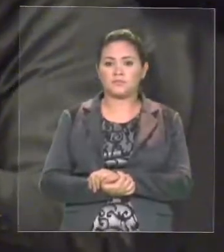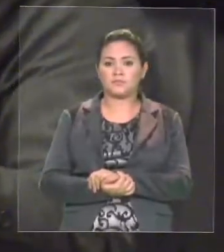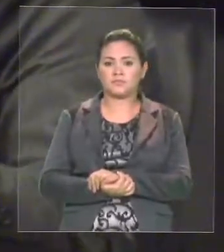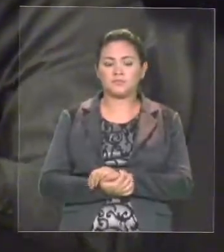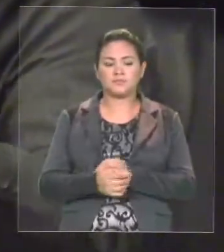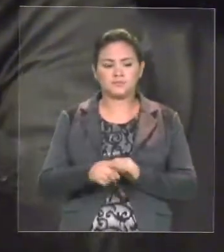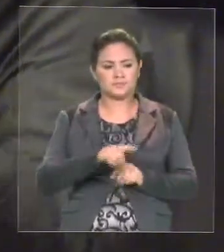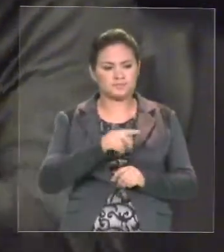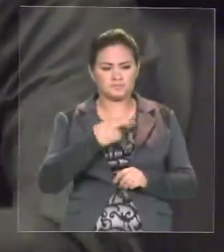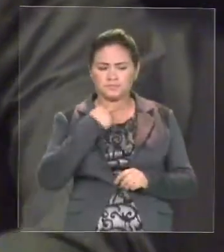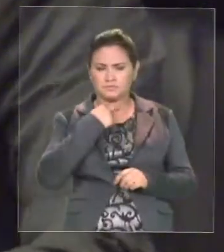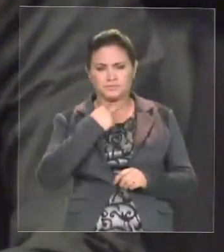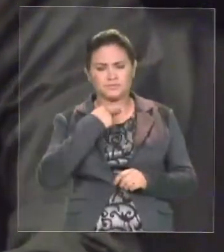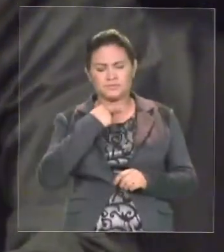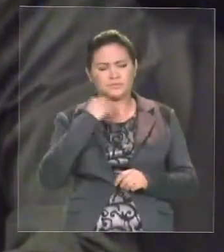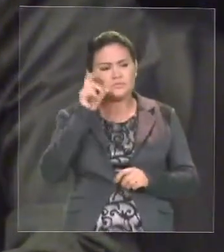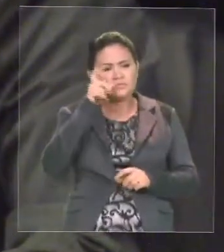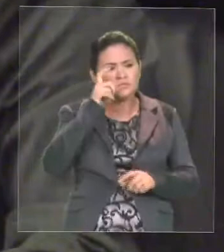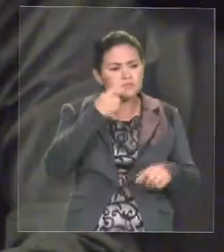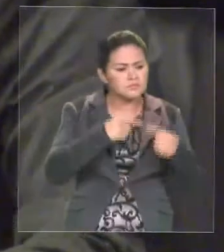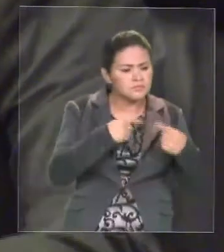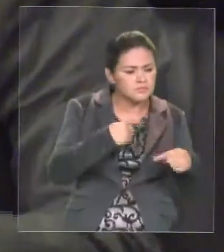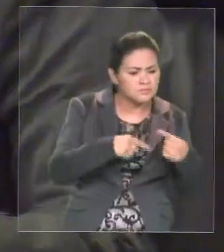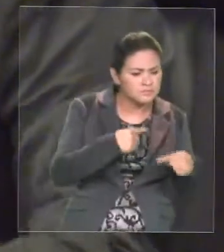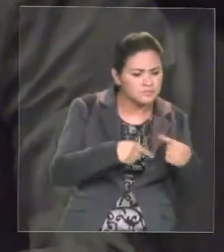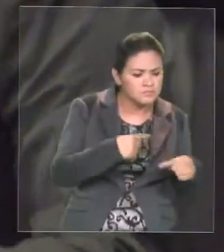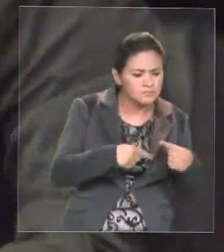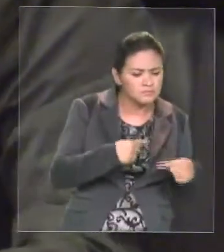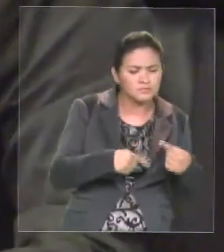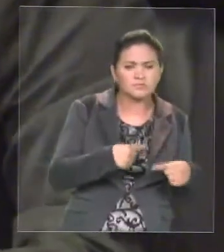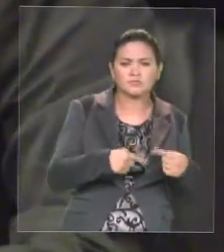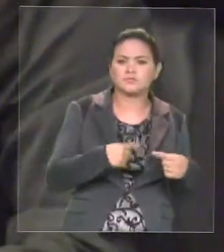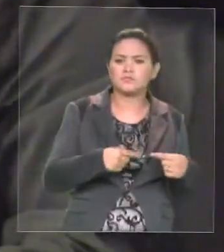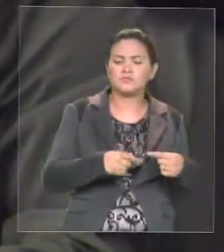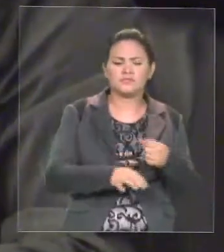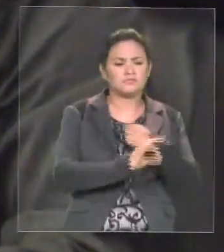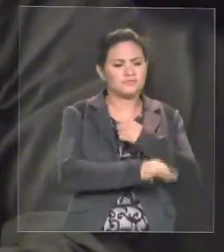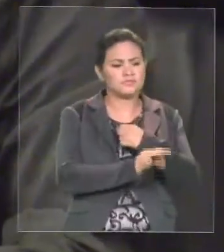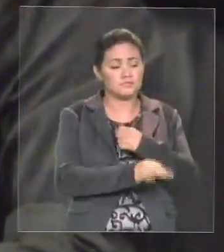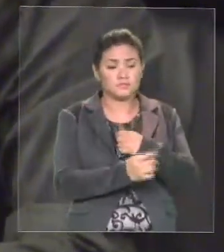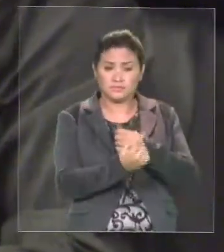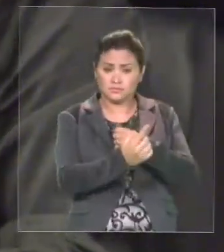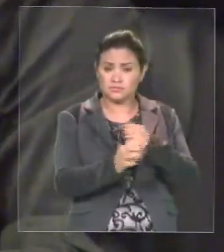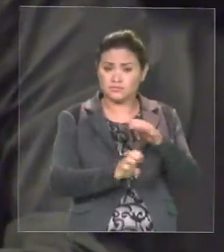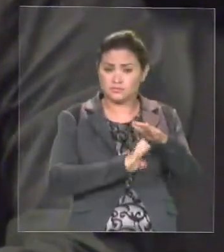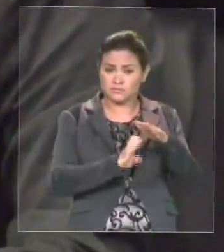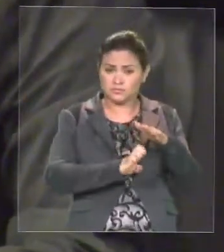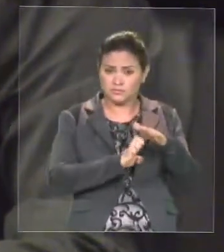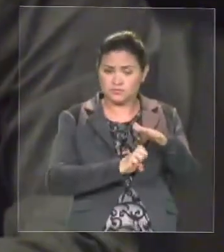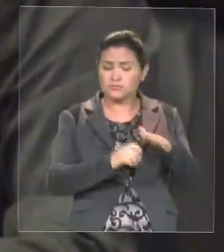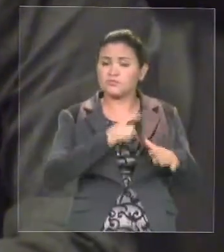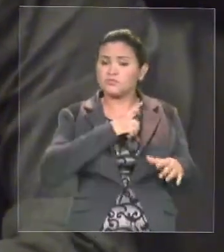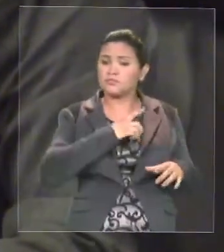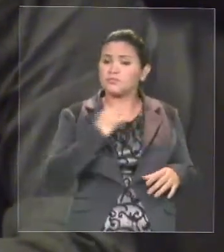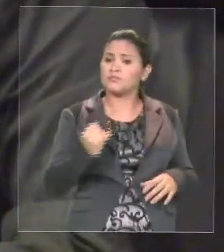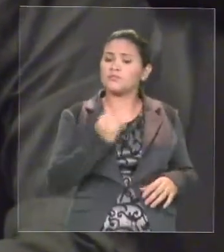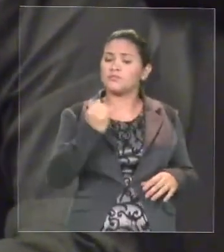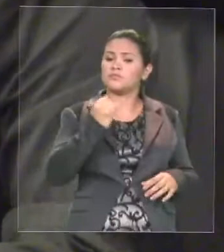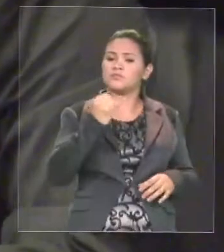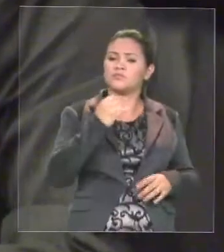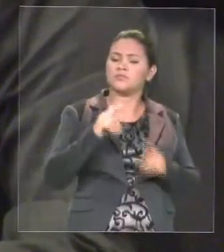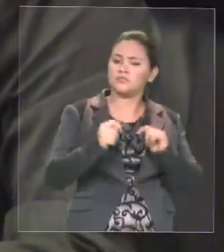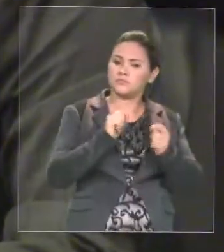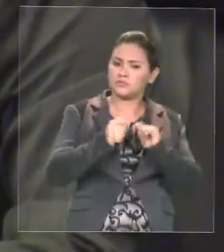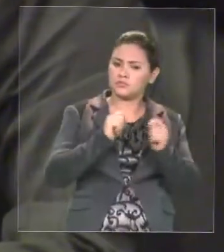político, penalizando uma empresa, como eu disse, que tem a sua importância econômica para a sobrevivência do nosso